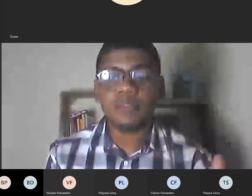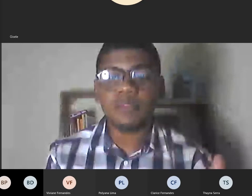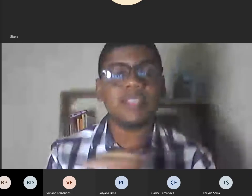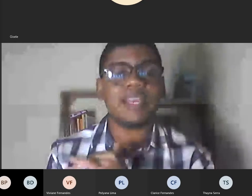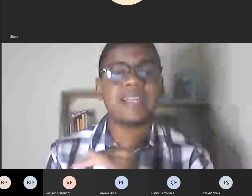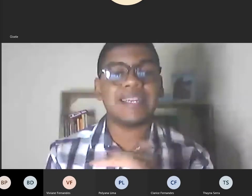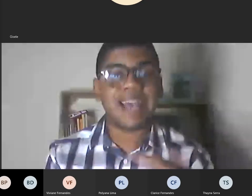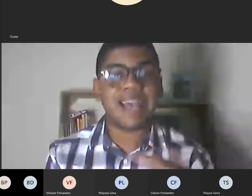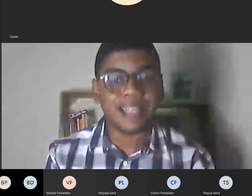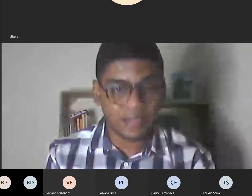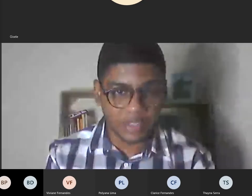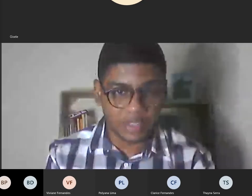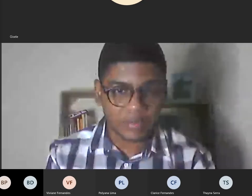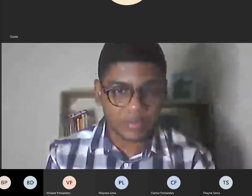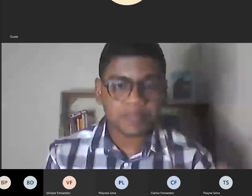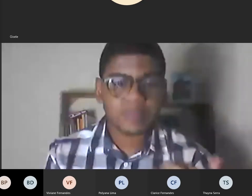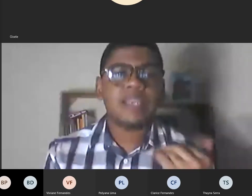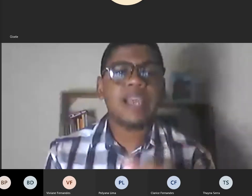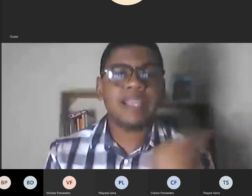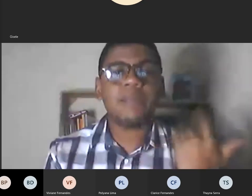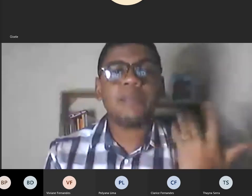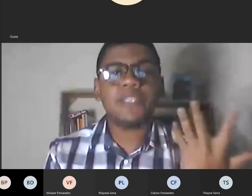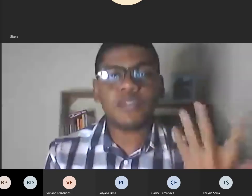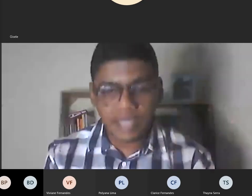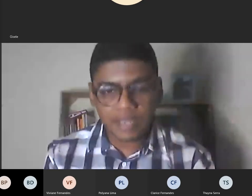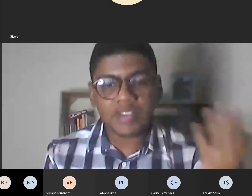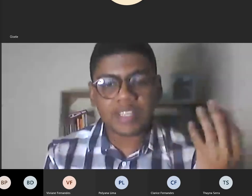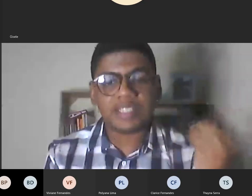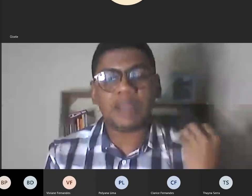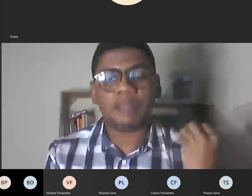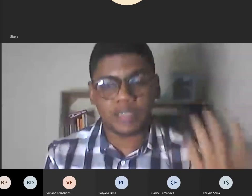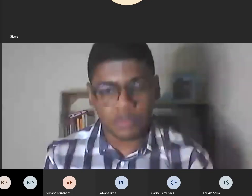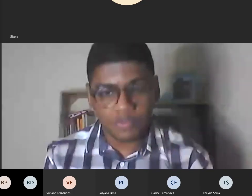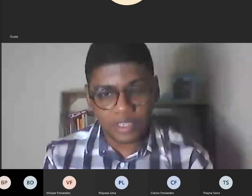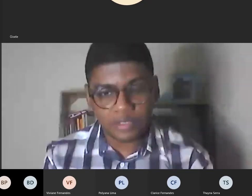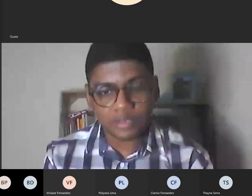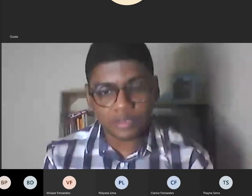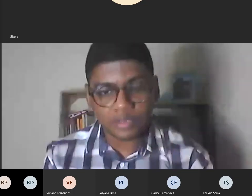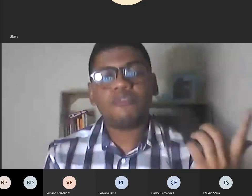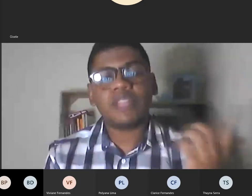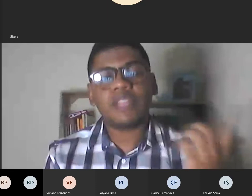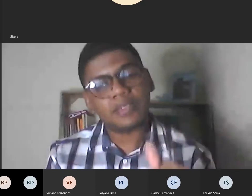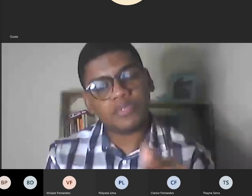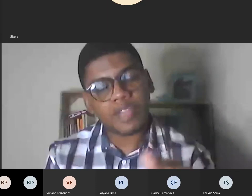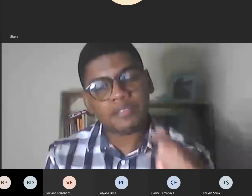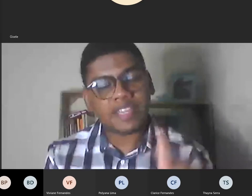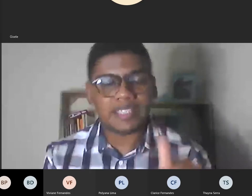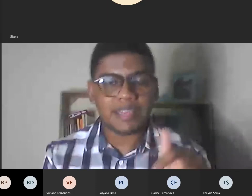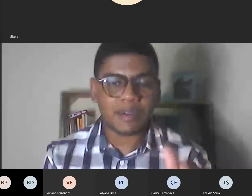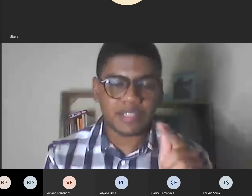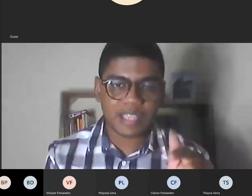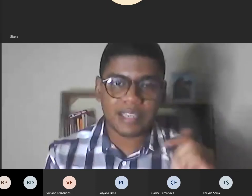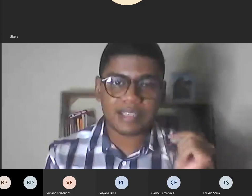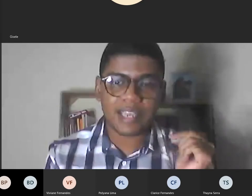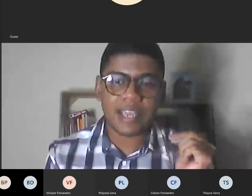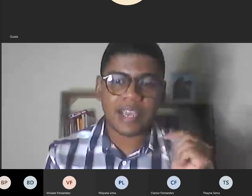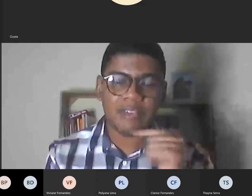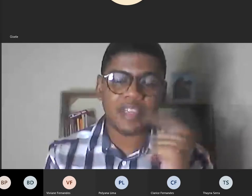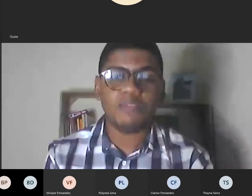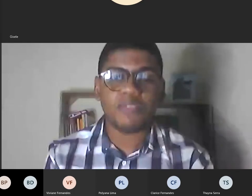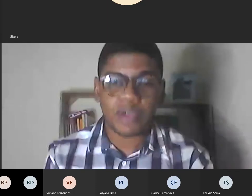não conseguimos entender nada desse vídeo. E aí depois eu vou tentando fazer a projeção do vídeo, tentando fazer